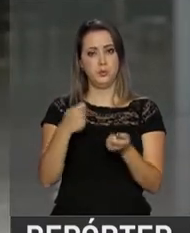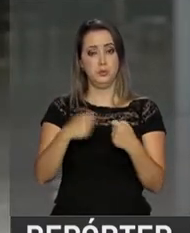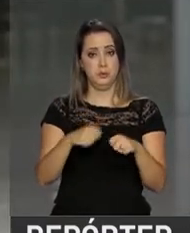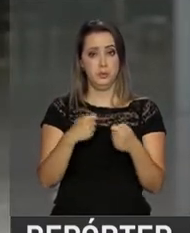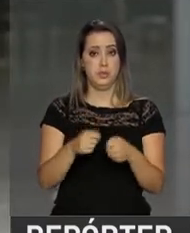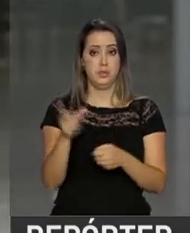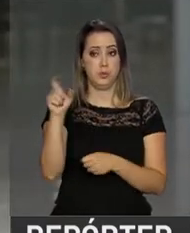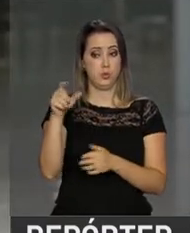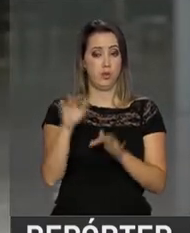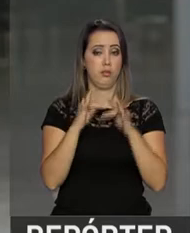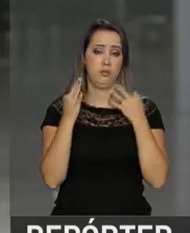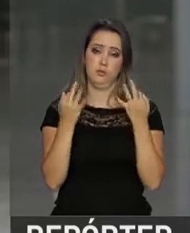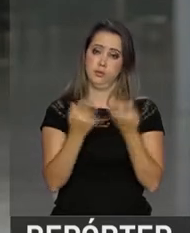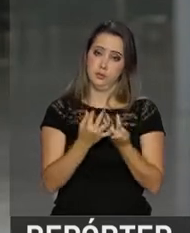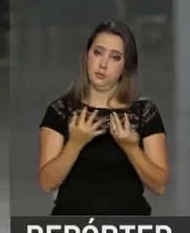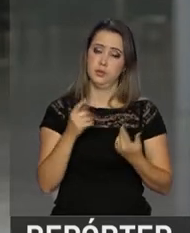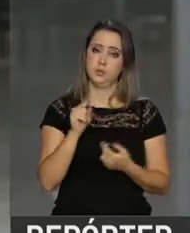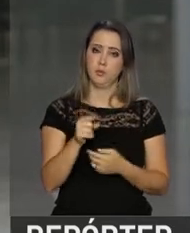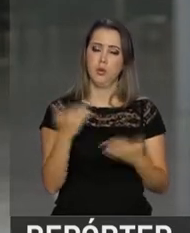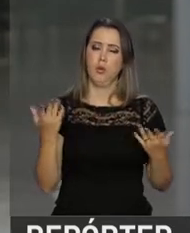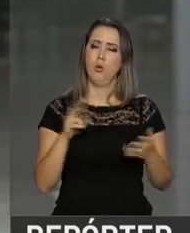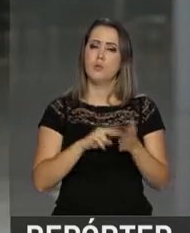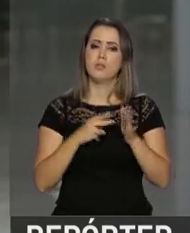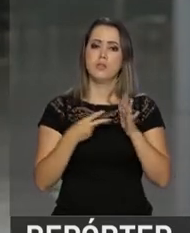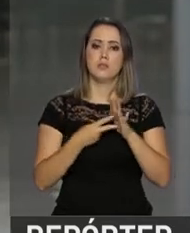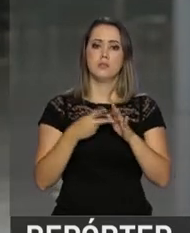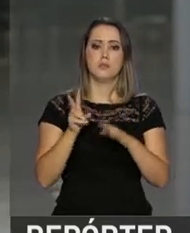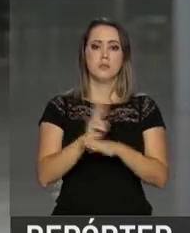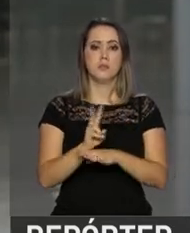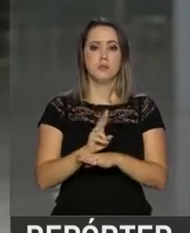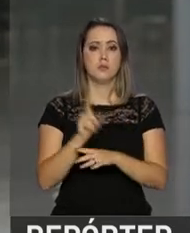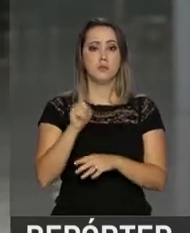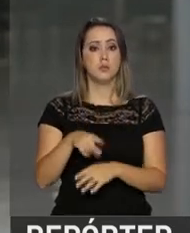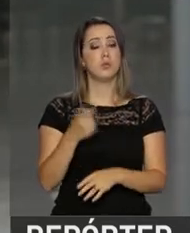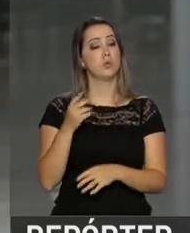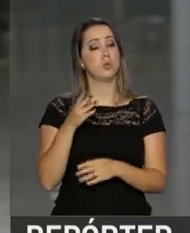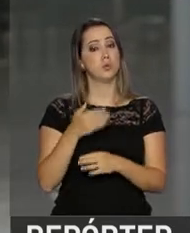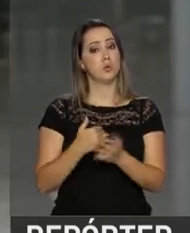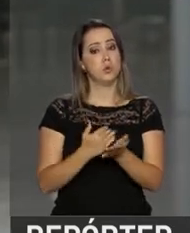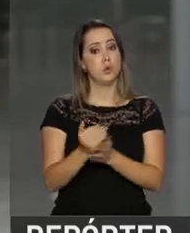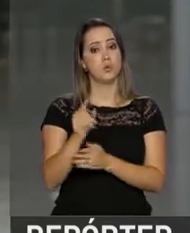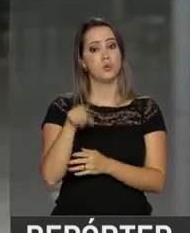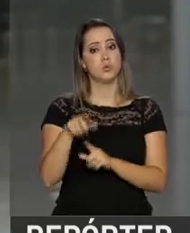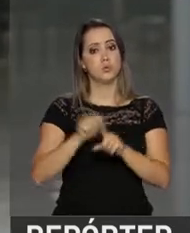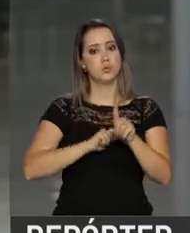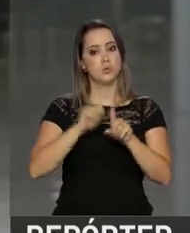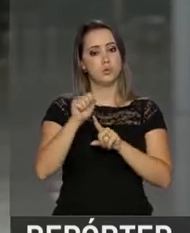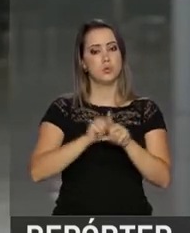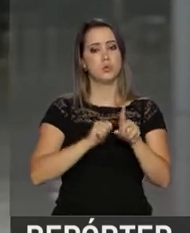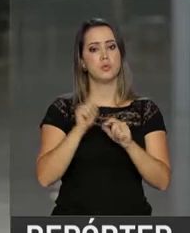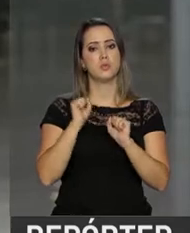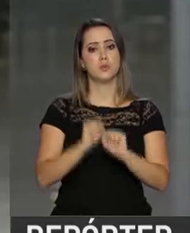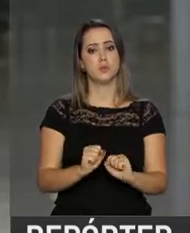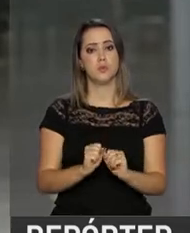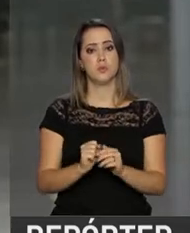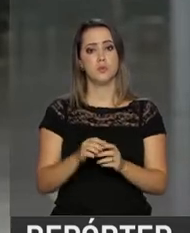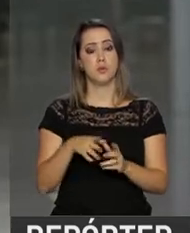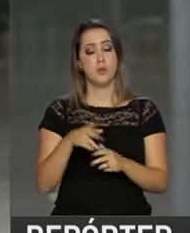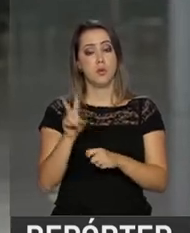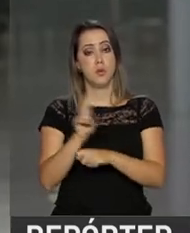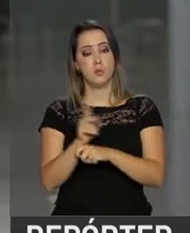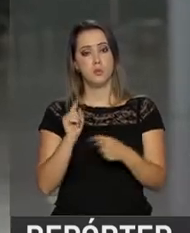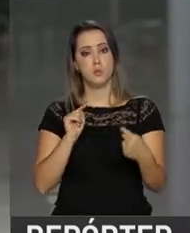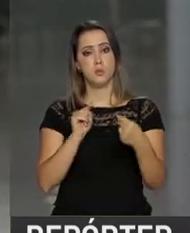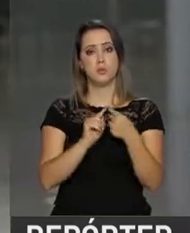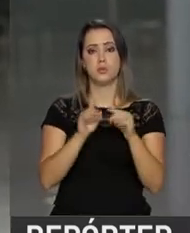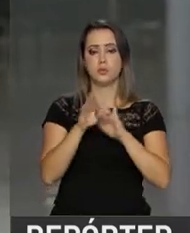ou seja o pente fino hoje é permanente e é mensal e isso permitiu focalizar o programa